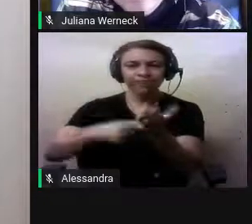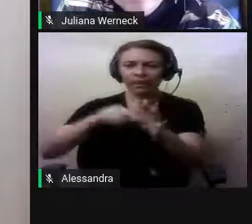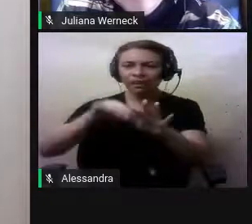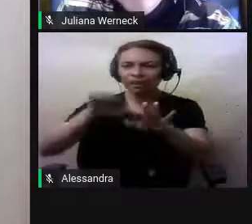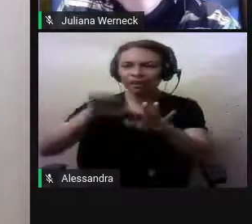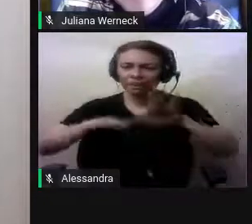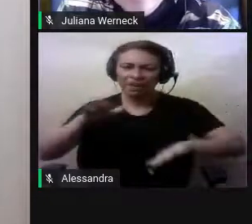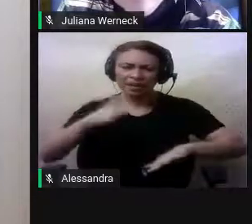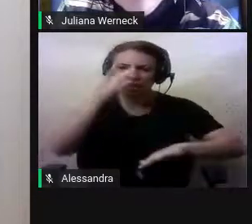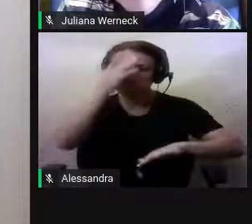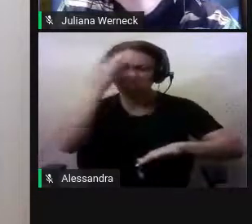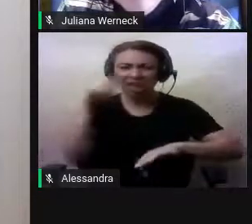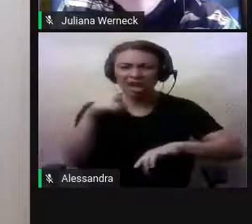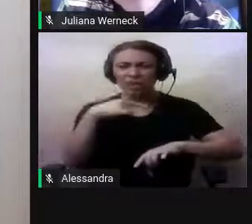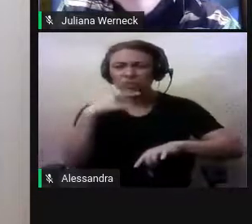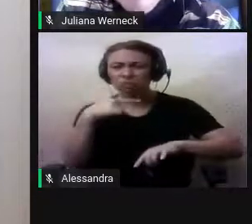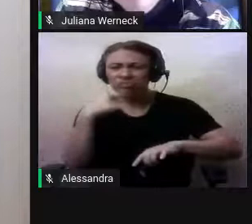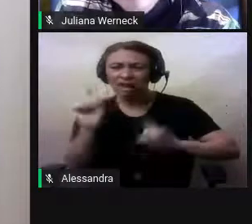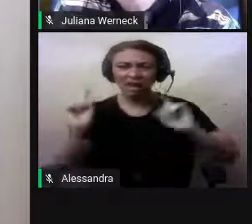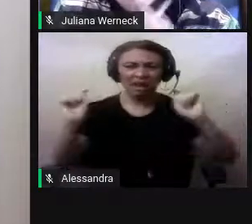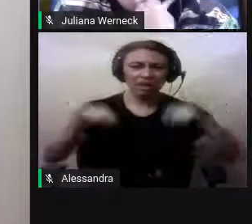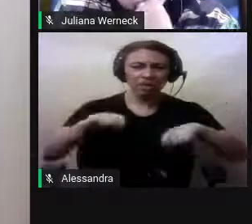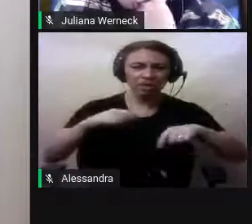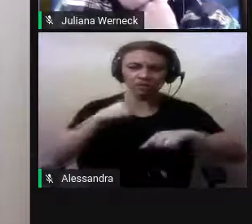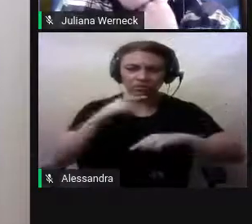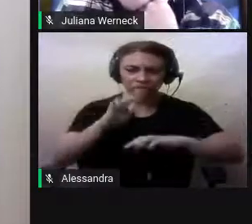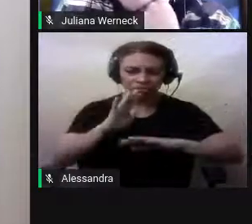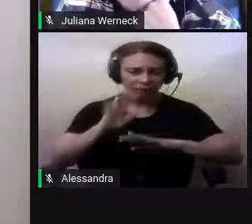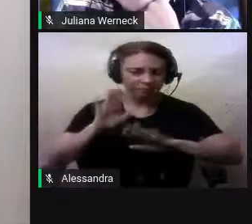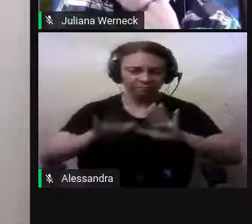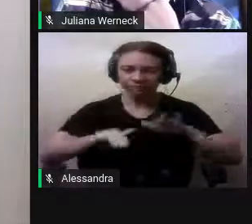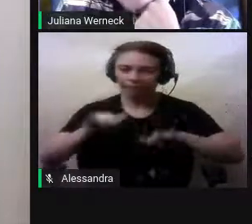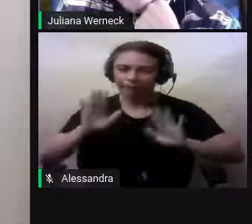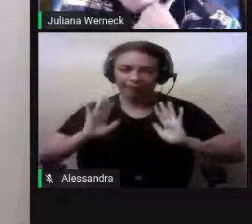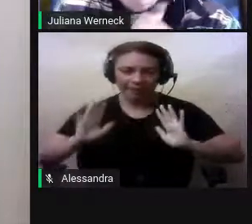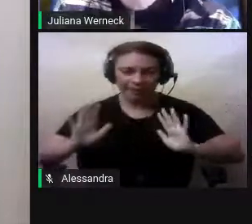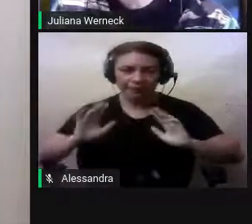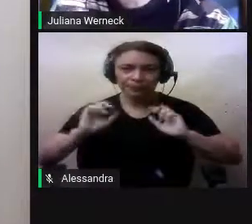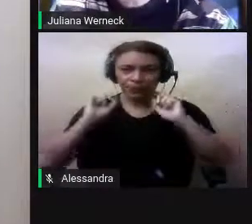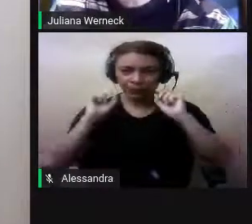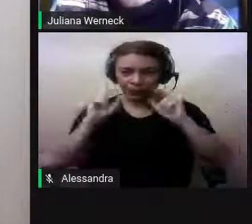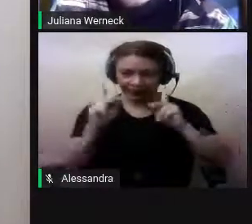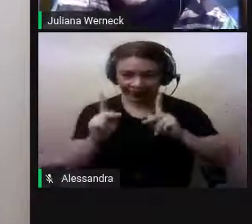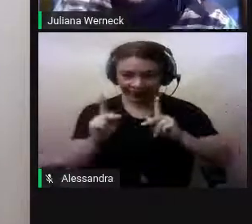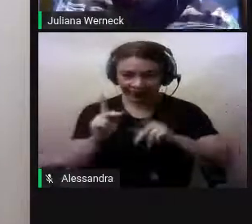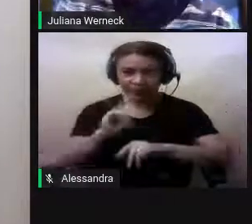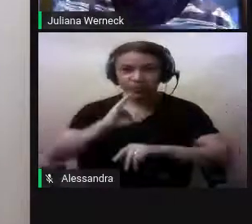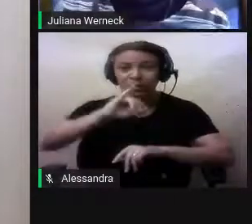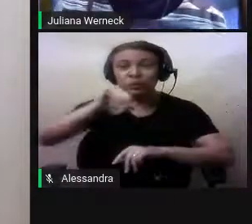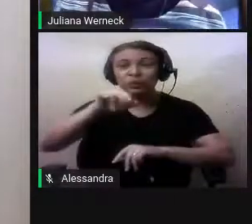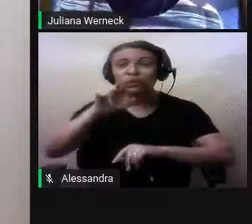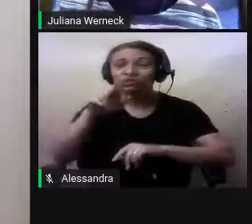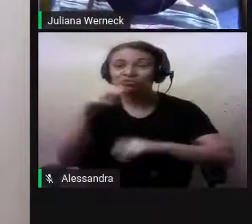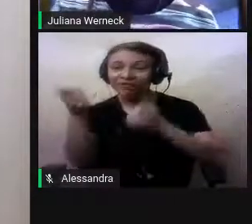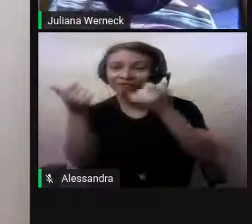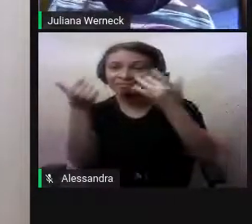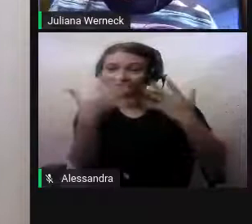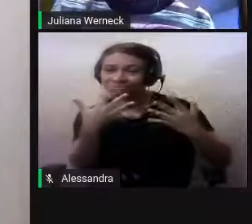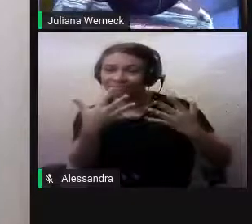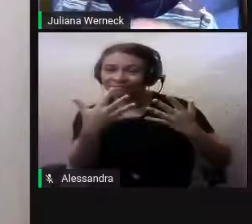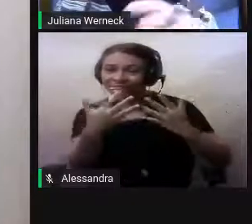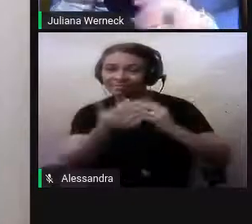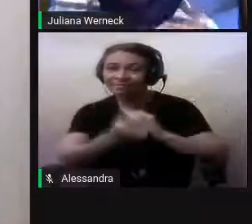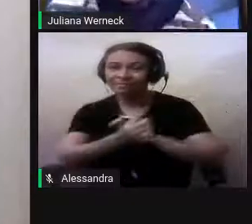que você não é capaz, que você não vai conseguir. Ok? Ju, temos dúvidas? Eu